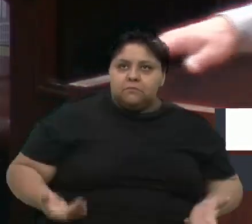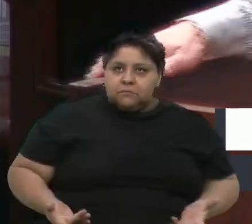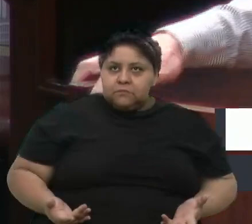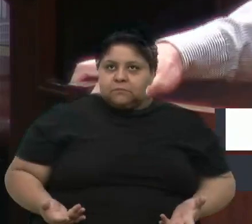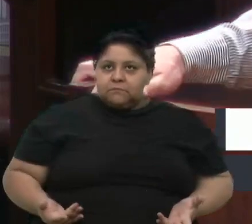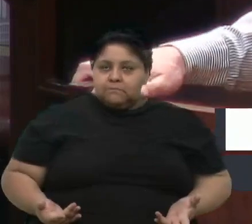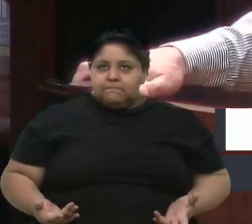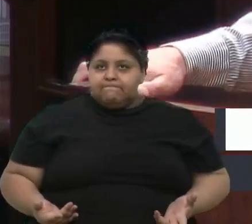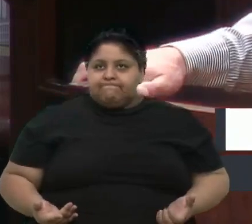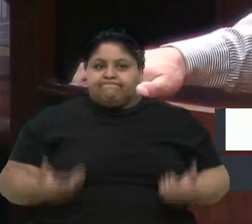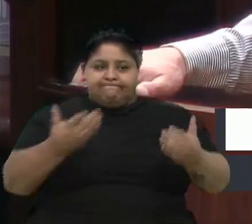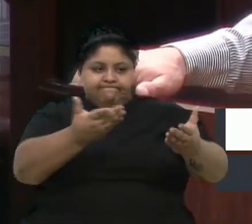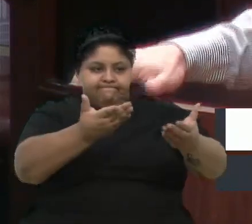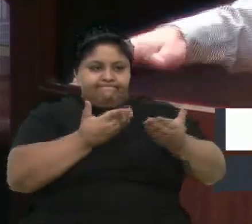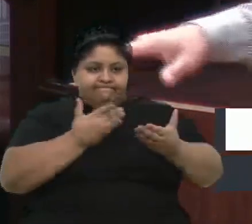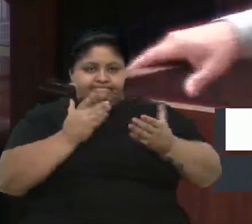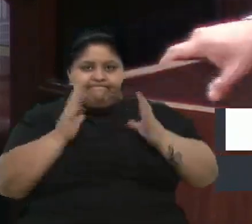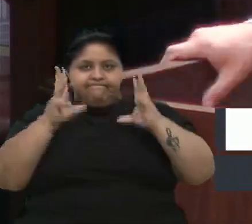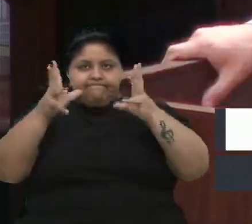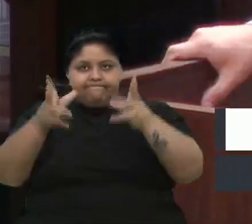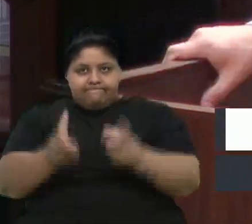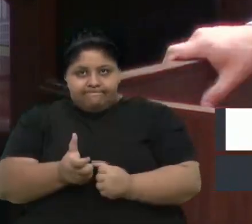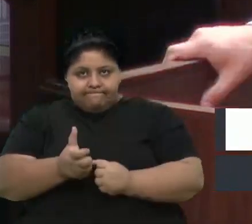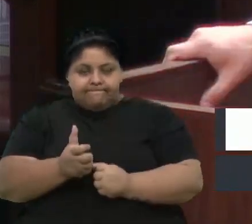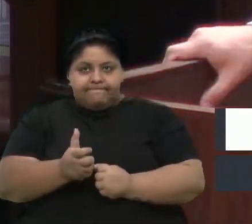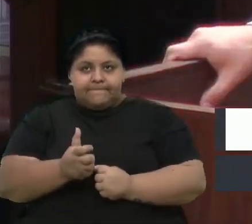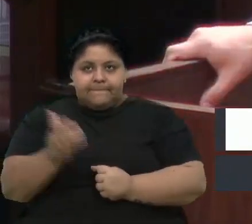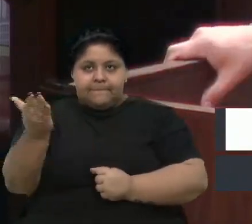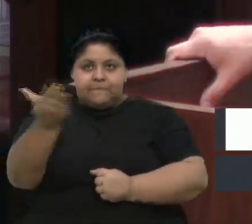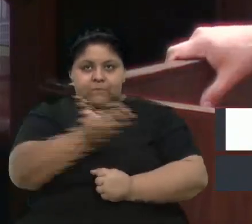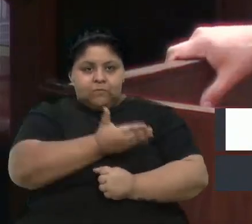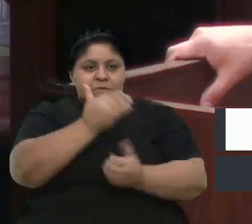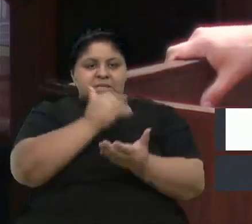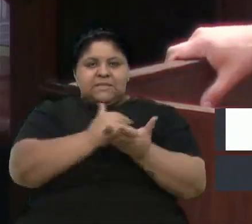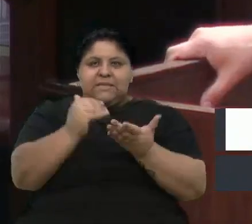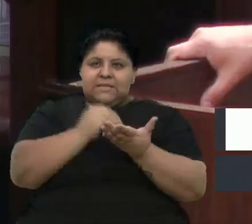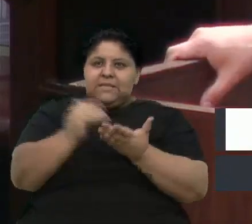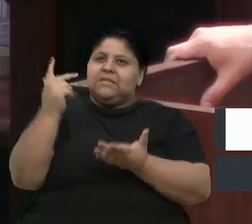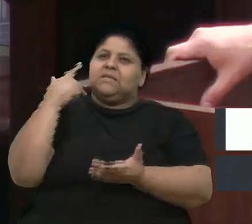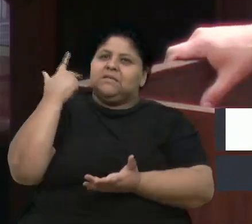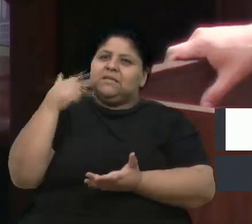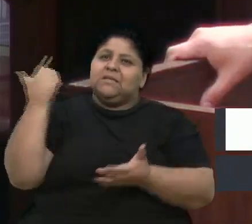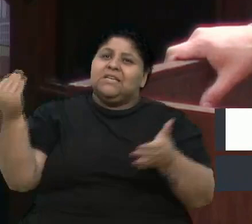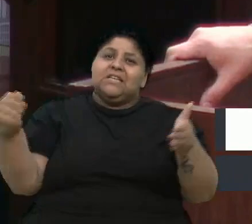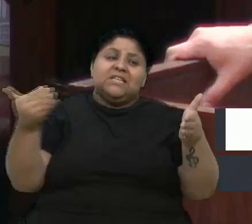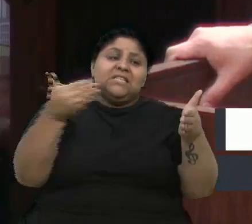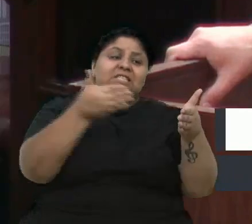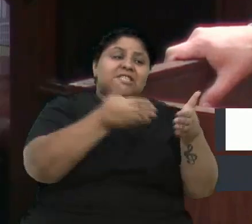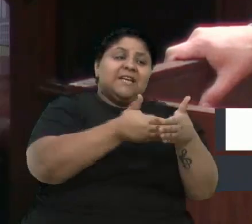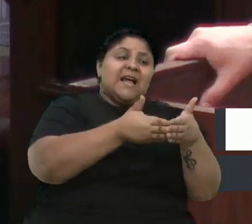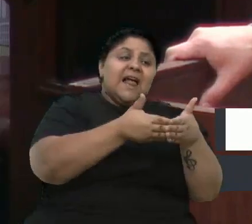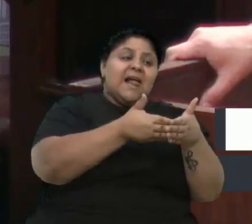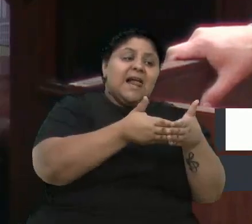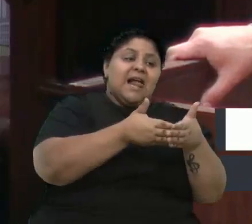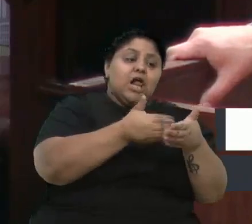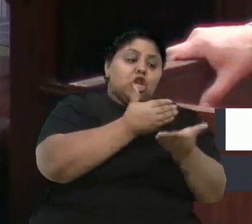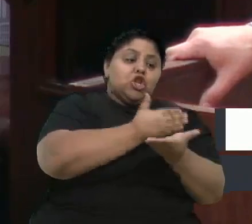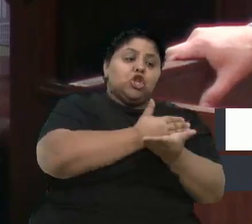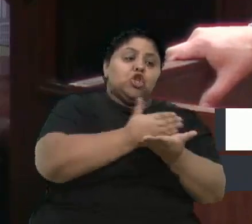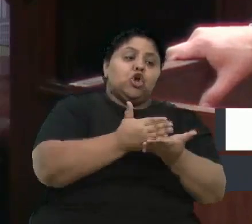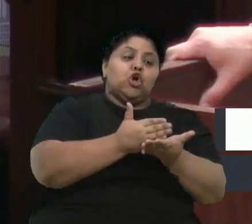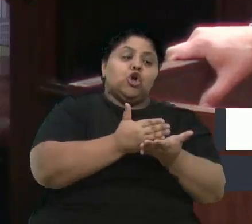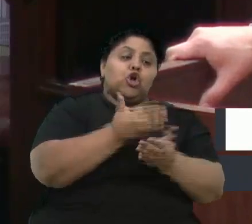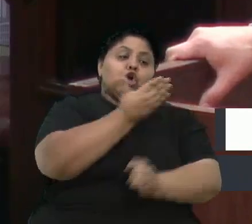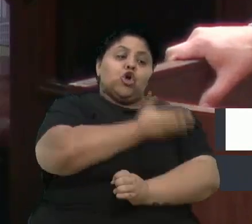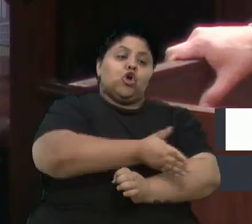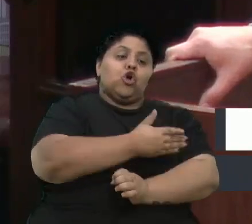Eu convido os demais colegas vereadores, os demais secretários, ir lá de fato na base e lá na prática conhecer